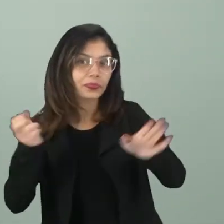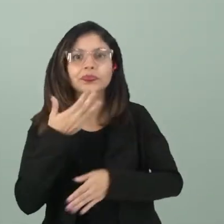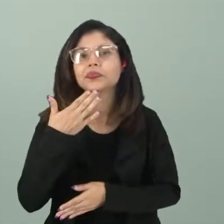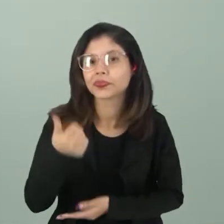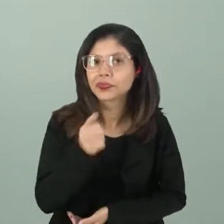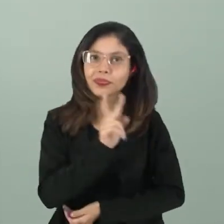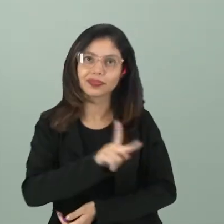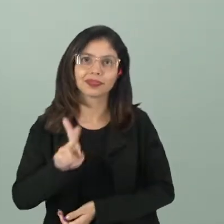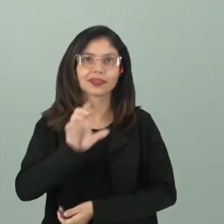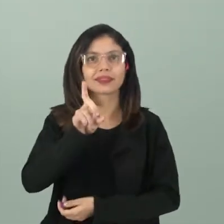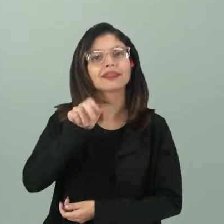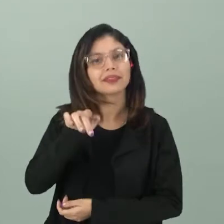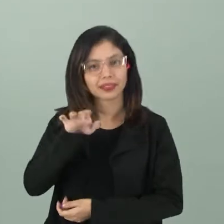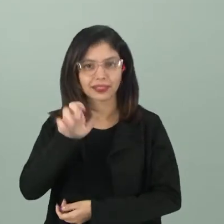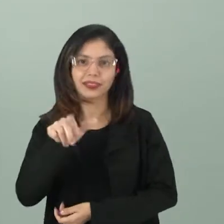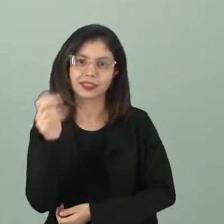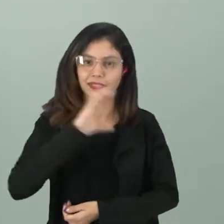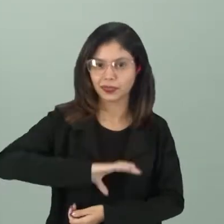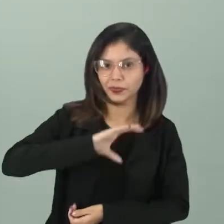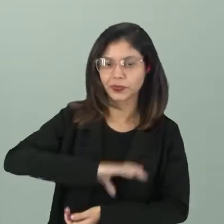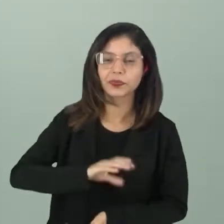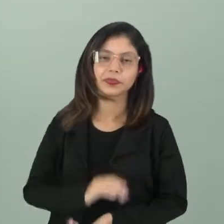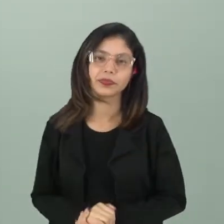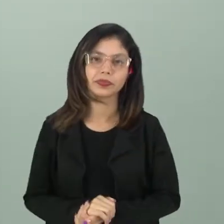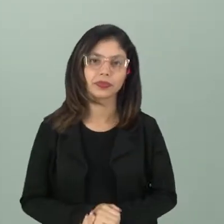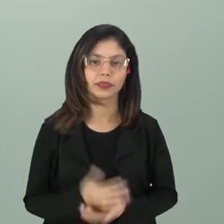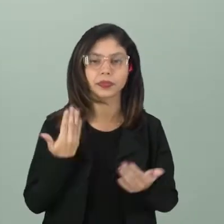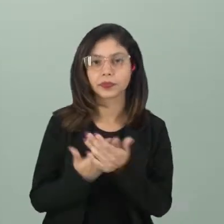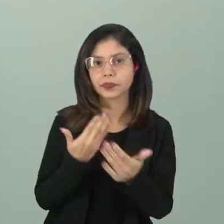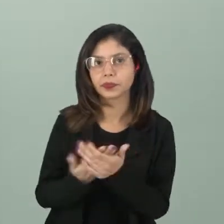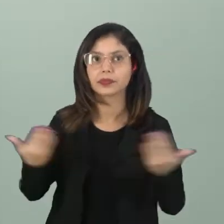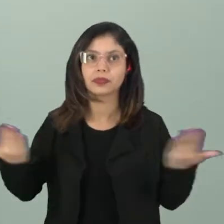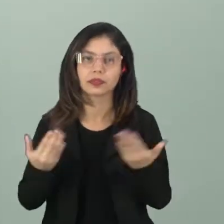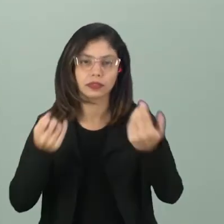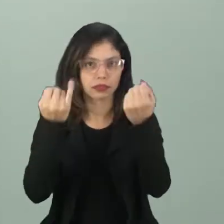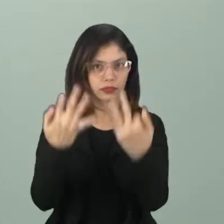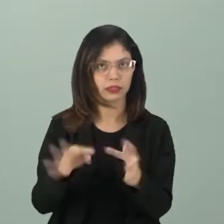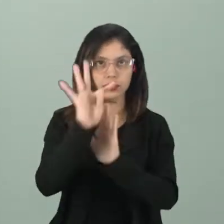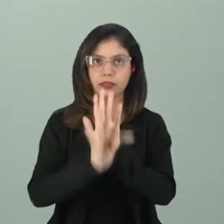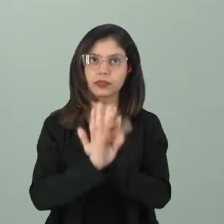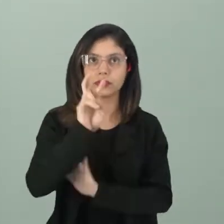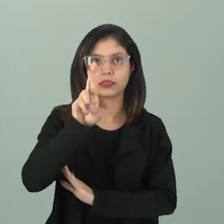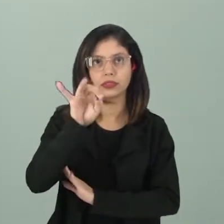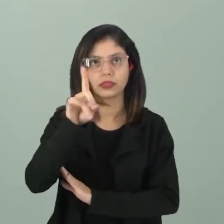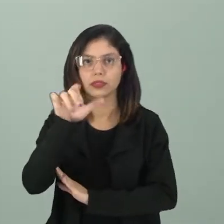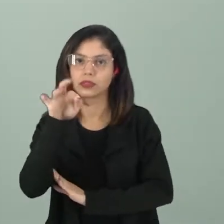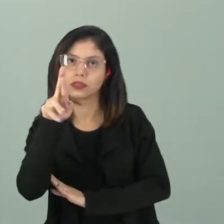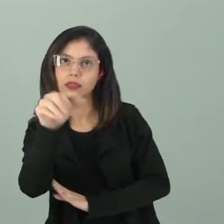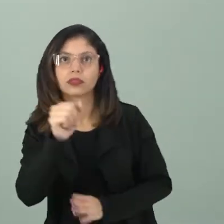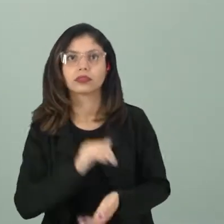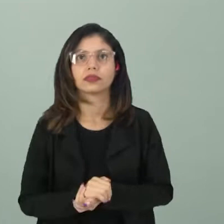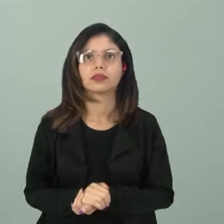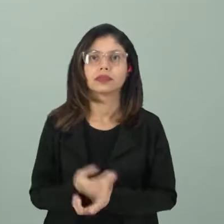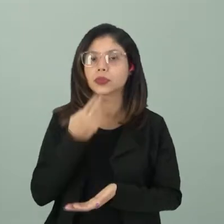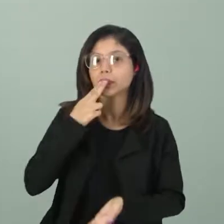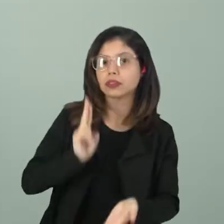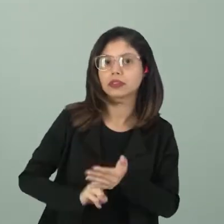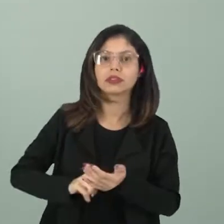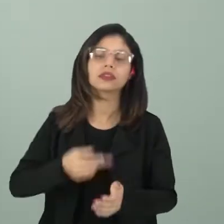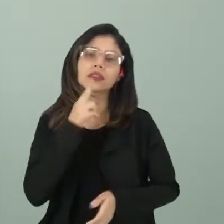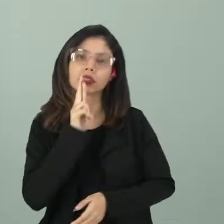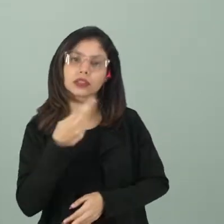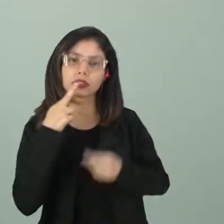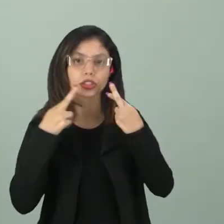E aí, moçada, eu sou o professor Daniel Lopes, de Língua Portuguesa. A aula de hoje vai tratar sobre textos reivindicatórios, que é a carta